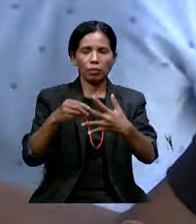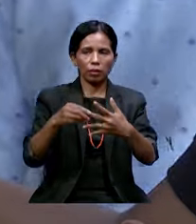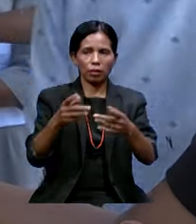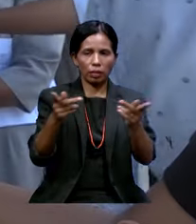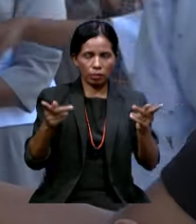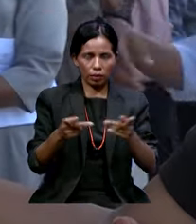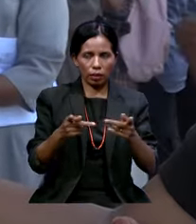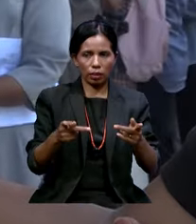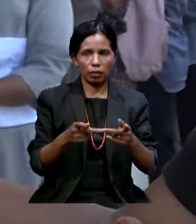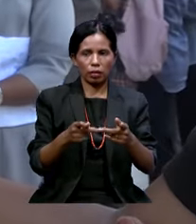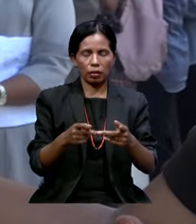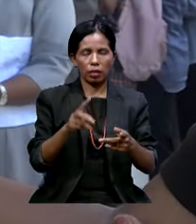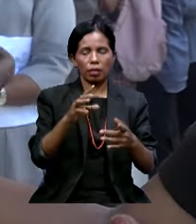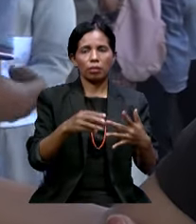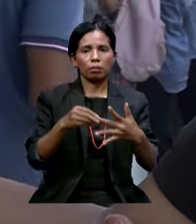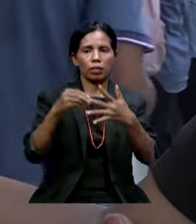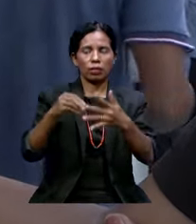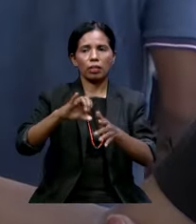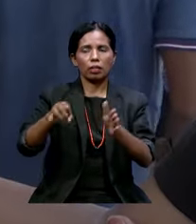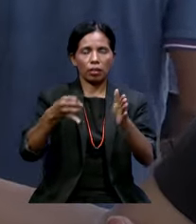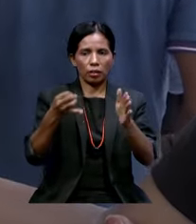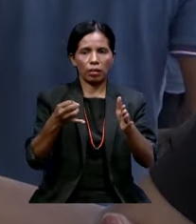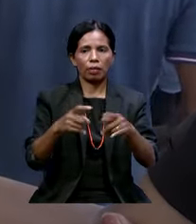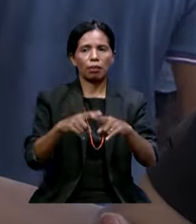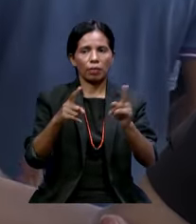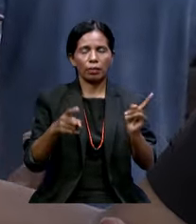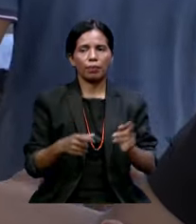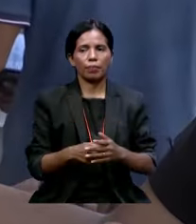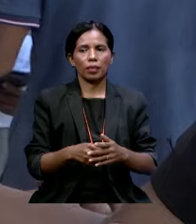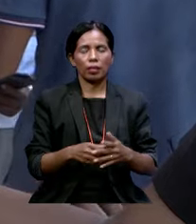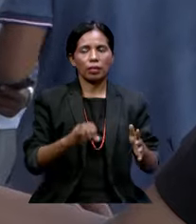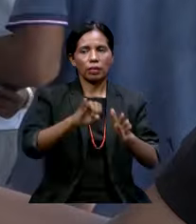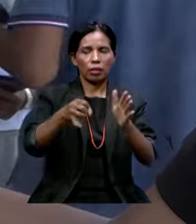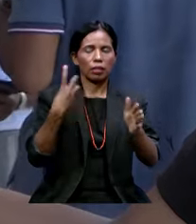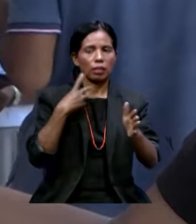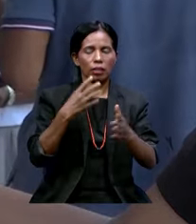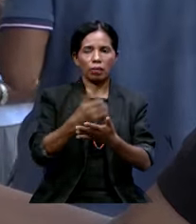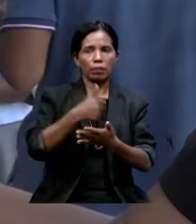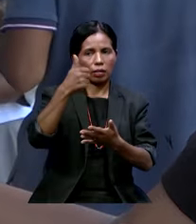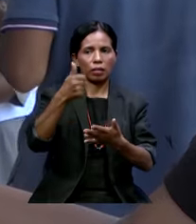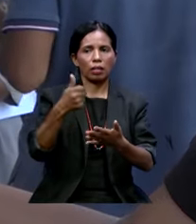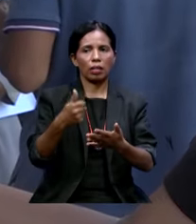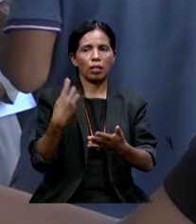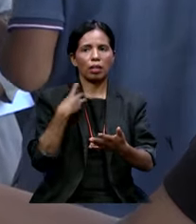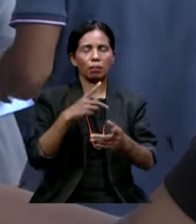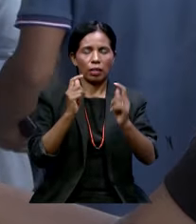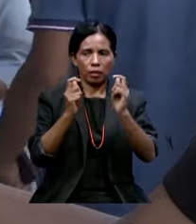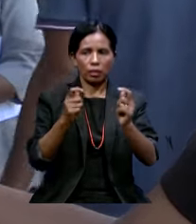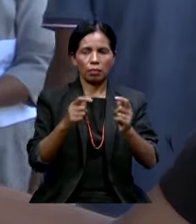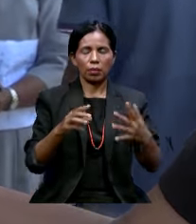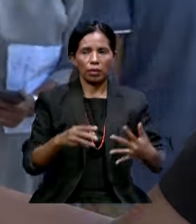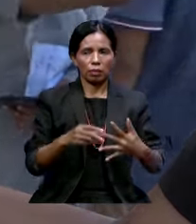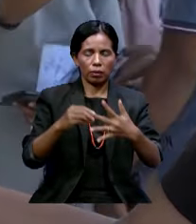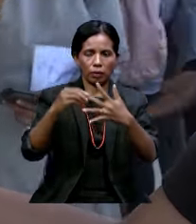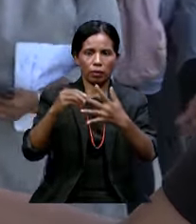hile iha area rua iha general spesifik da mabe iha general ita bele liutan mabe ya gora ago ohi nami testa ne ba area spesifik